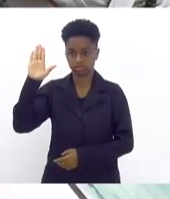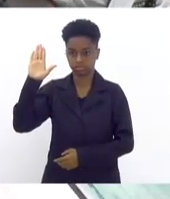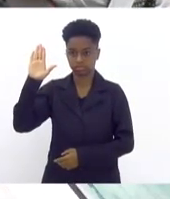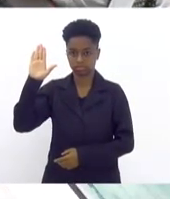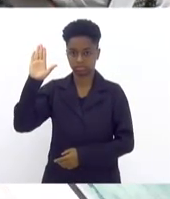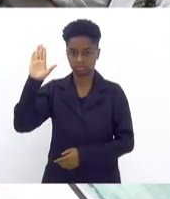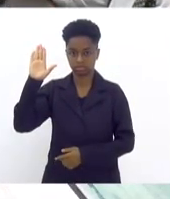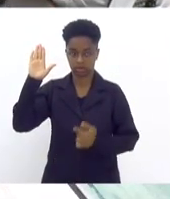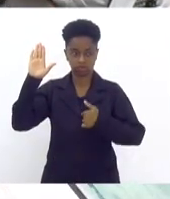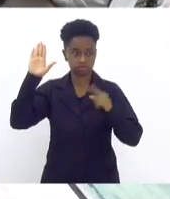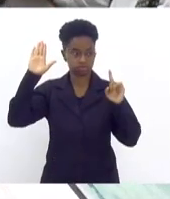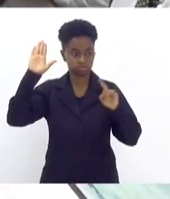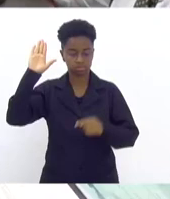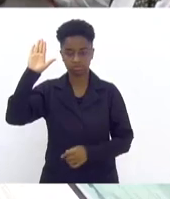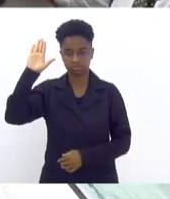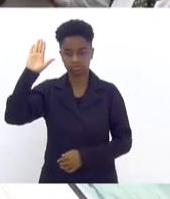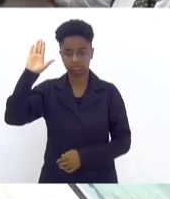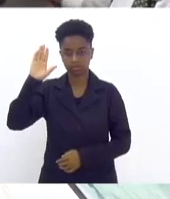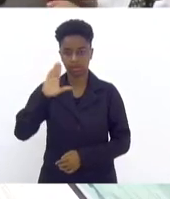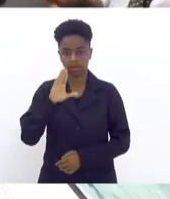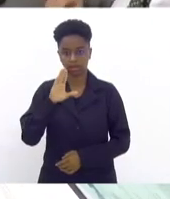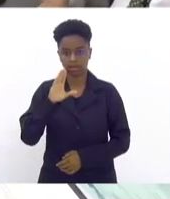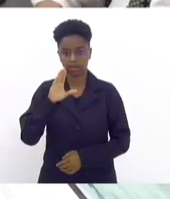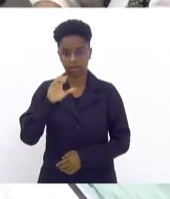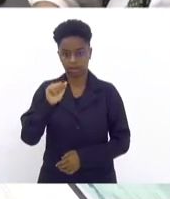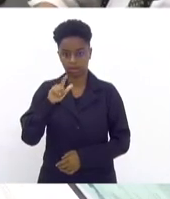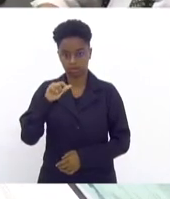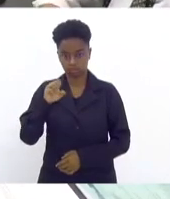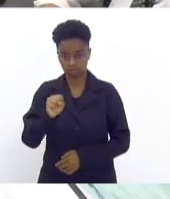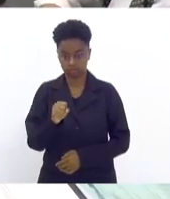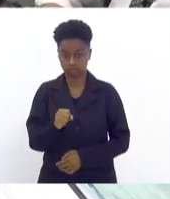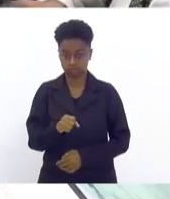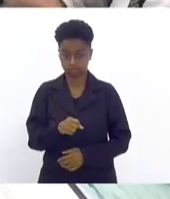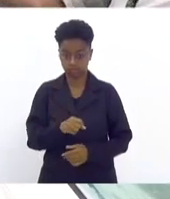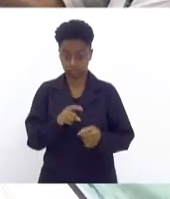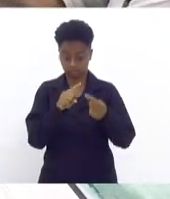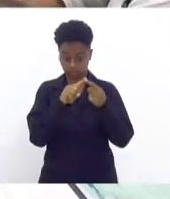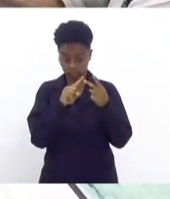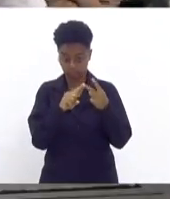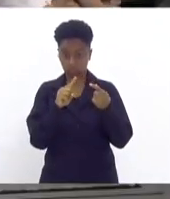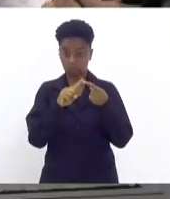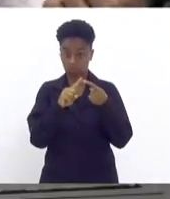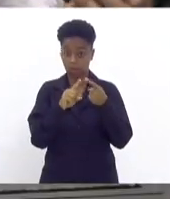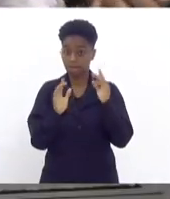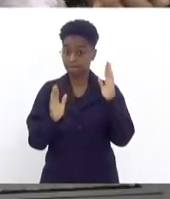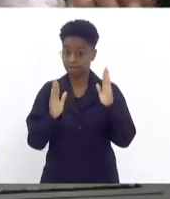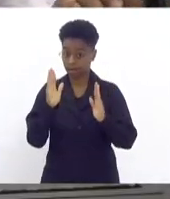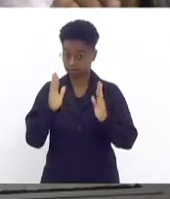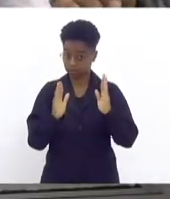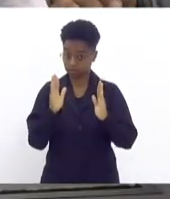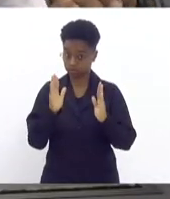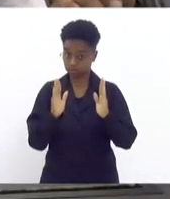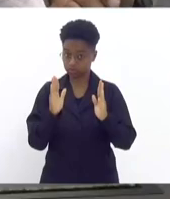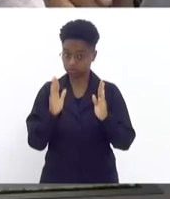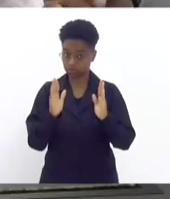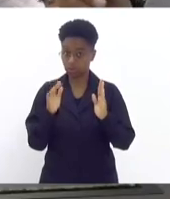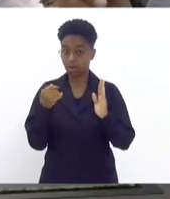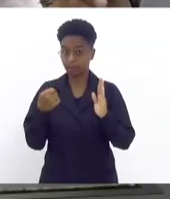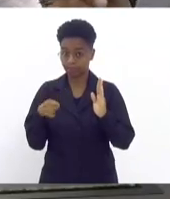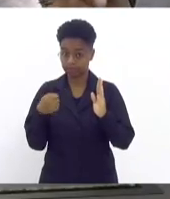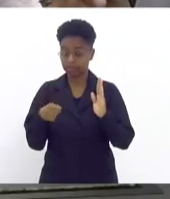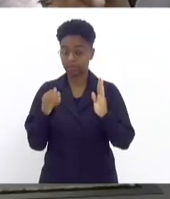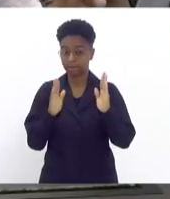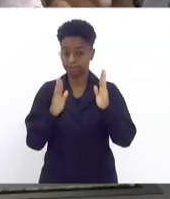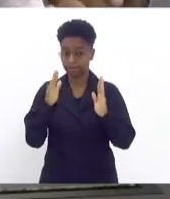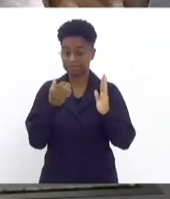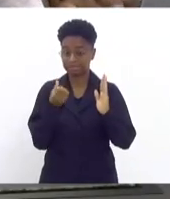Para discutir, presidente. Vai discutir, deputado Carlos Mink. Não, duas coisas. Uma, também a questão do prazo. Tem que tirar aquele prazo no final de